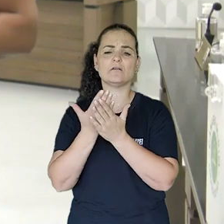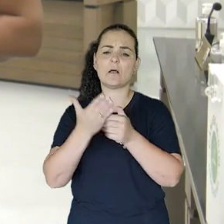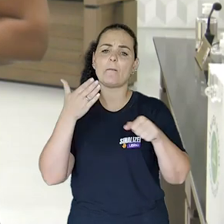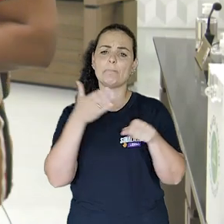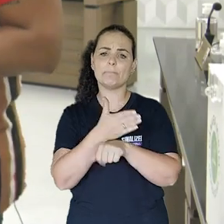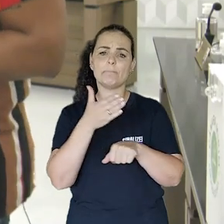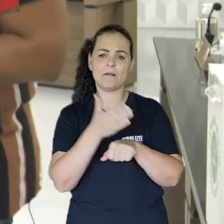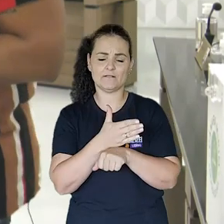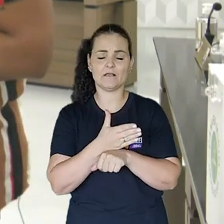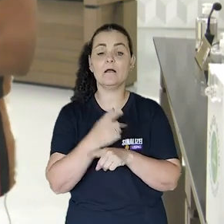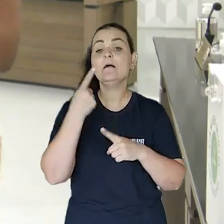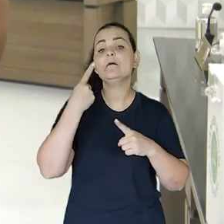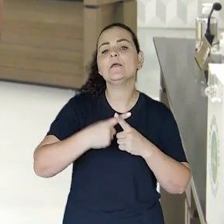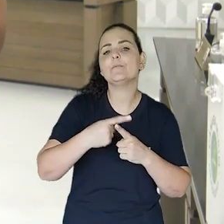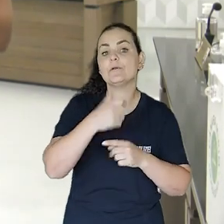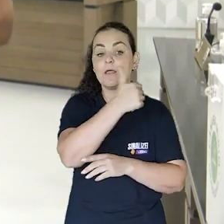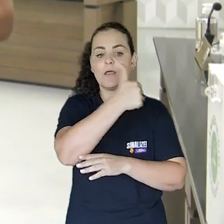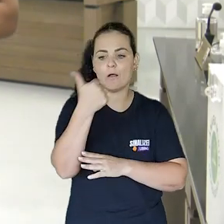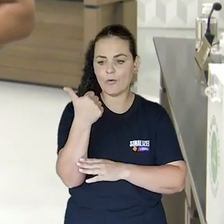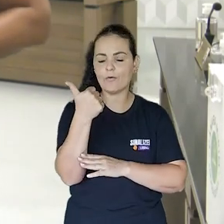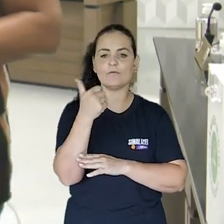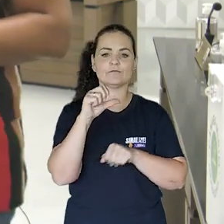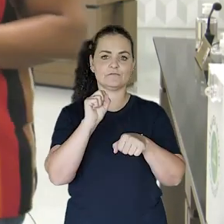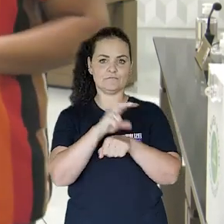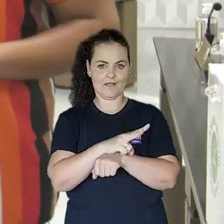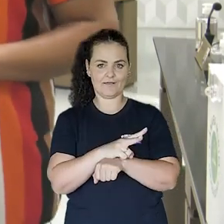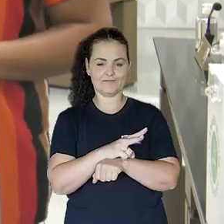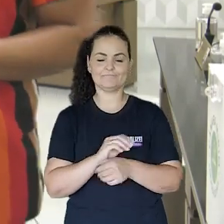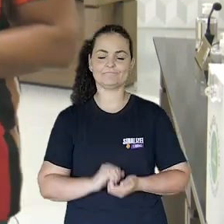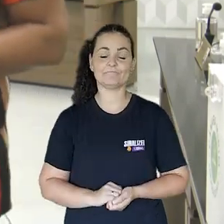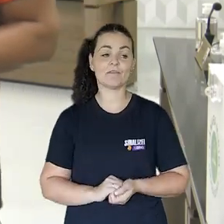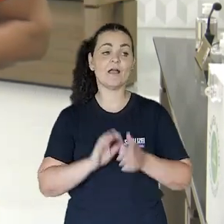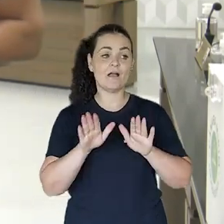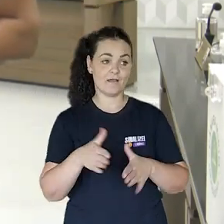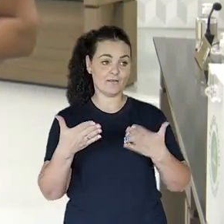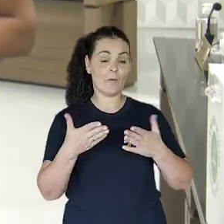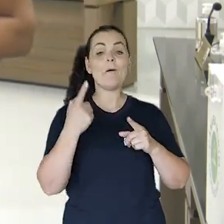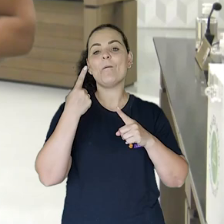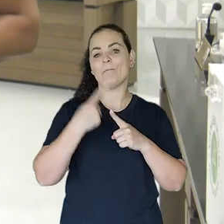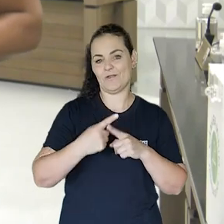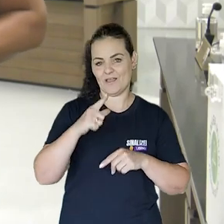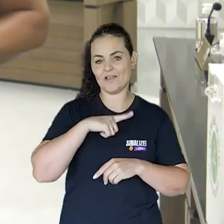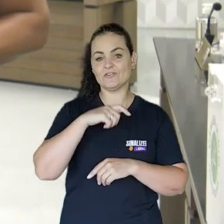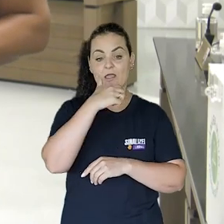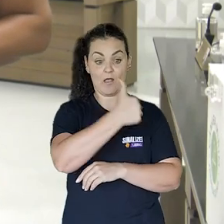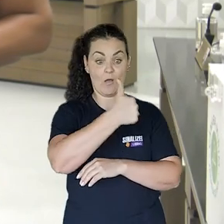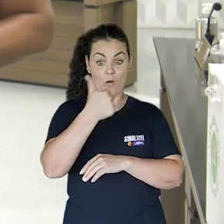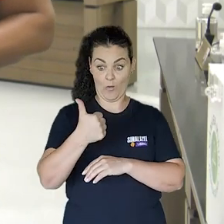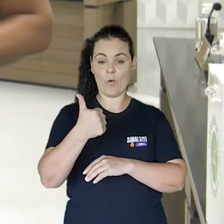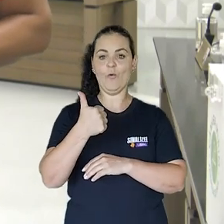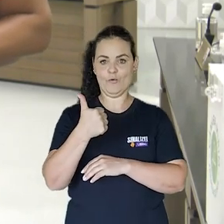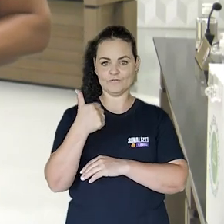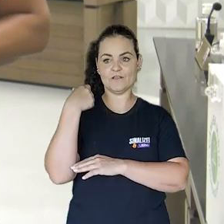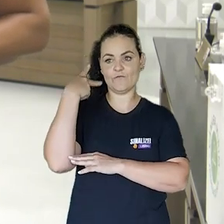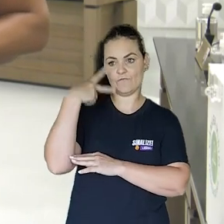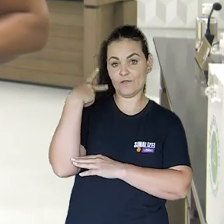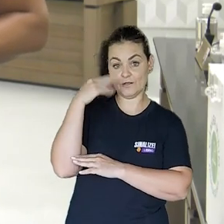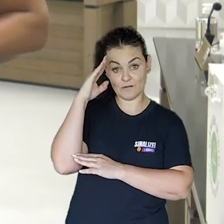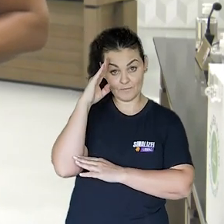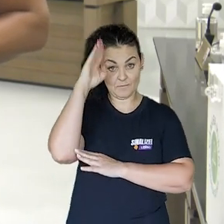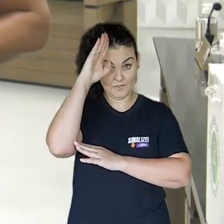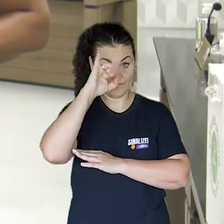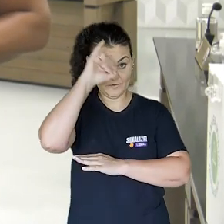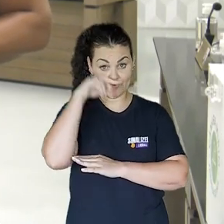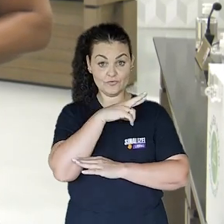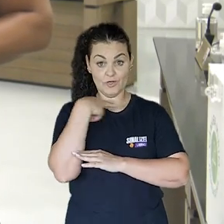são 11 vagas, né, André? Isso. Porque nós temos 11 vereadores titulares na Câmara Municipal de Jaraguá do Sul,